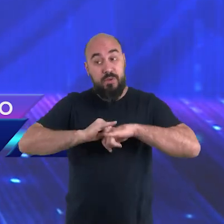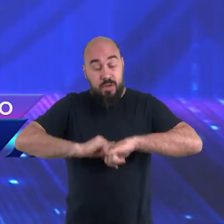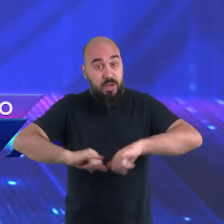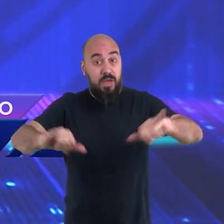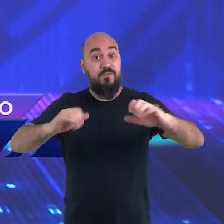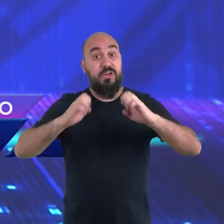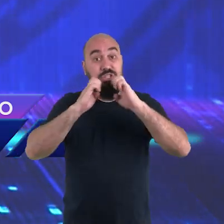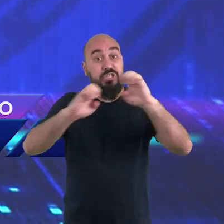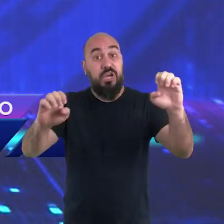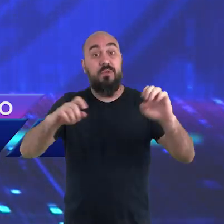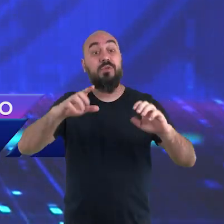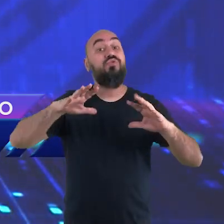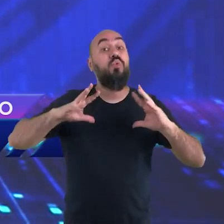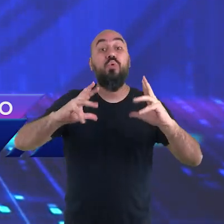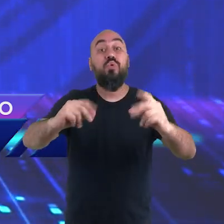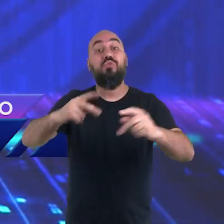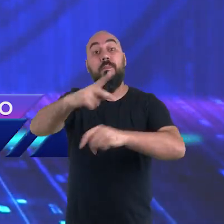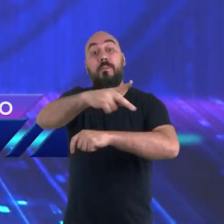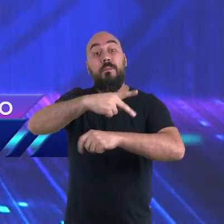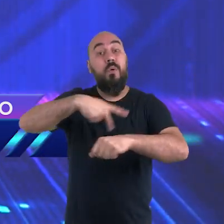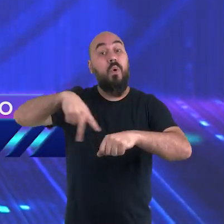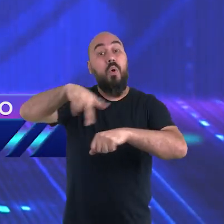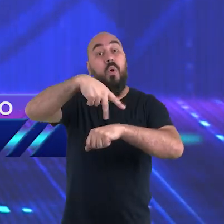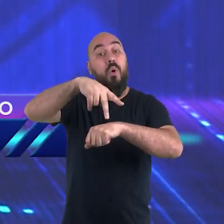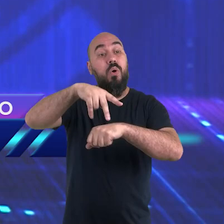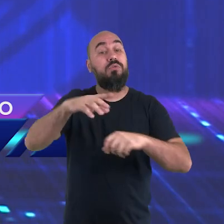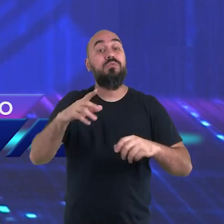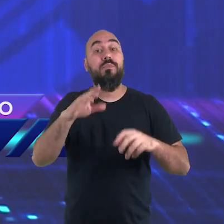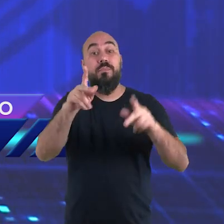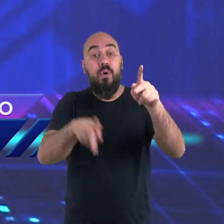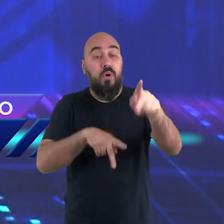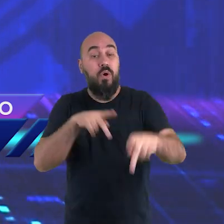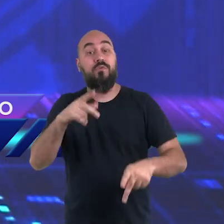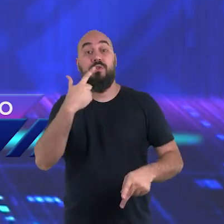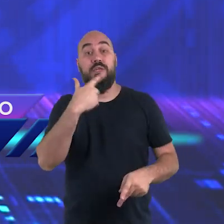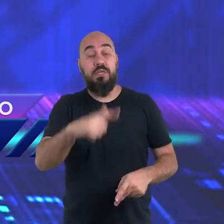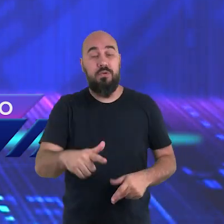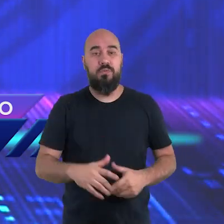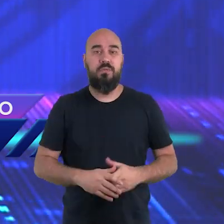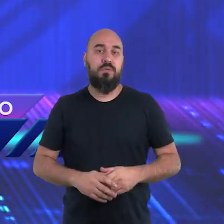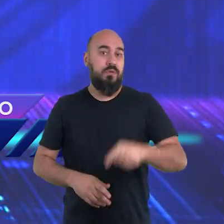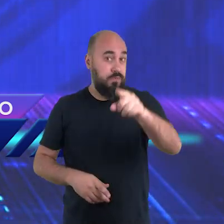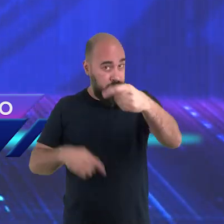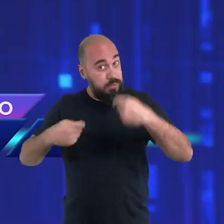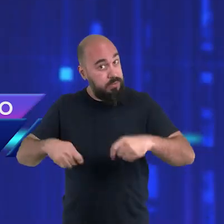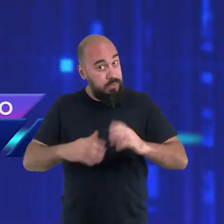A verdade de Deus é uma só, e você precisa se agarrar a esta verdade.